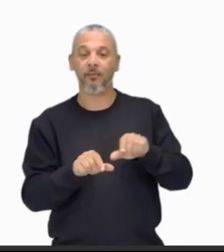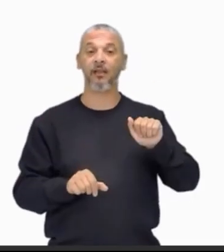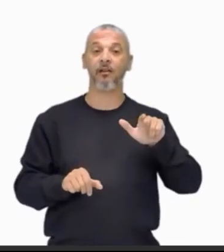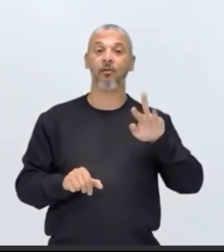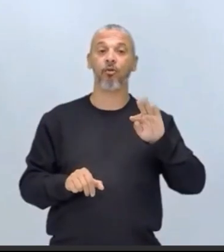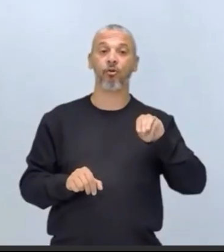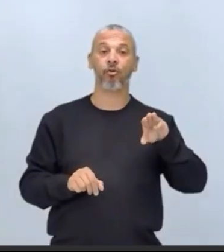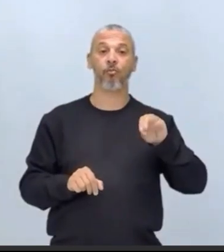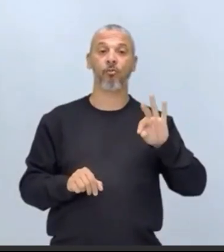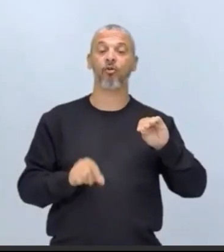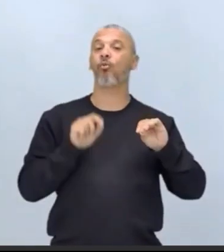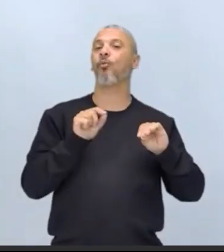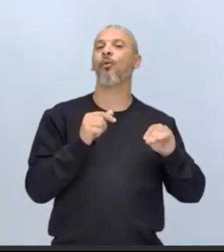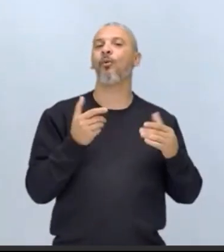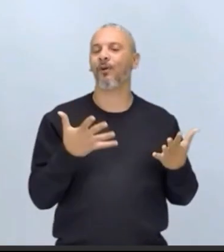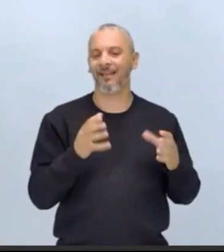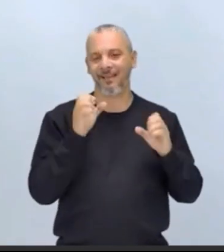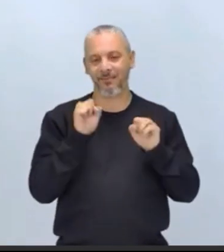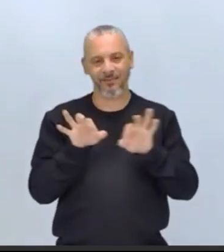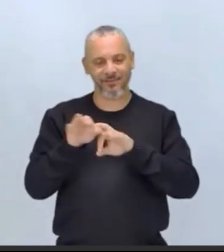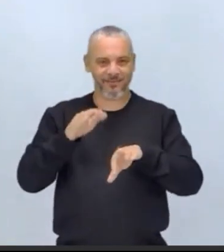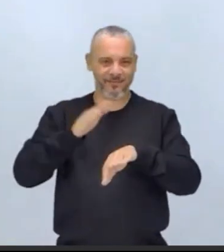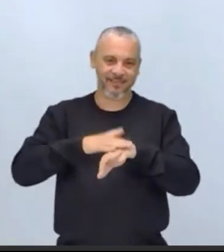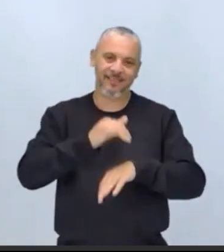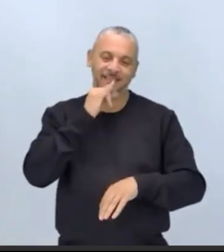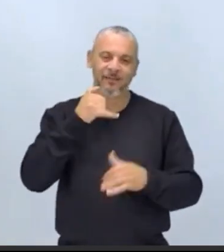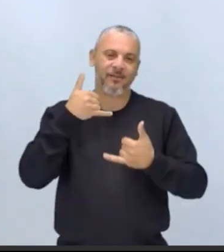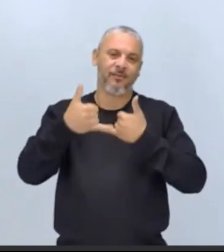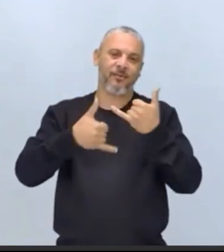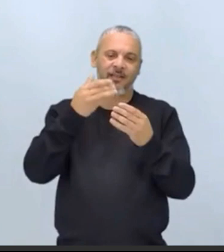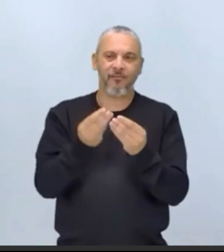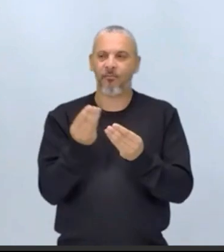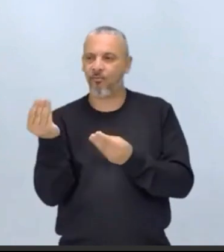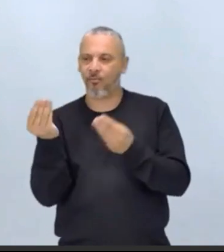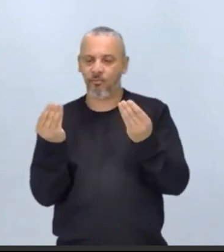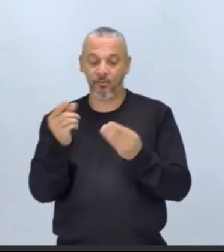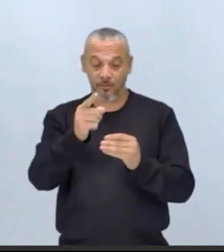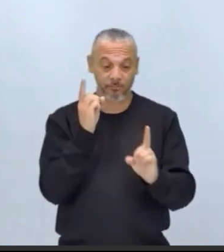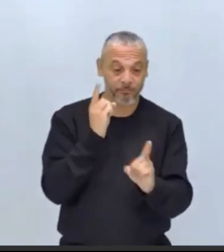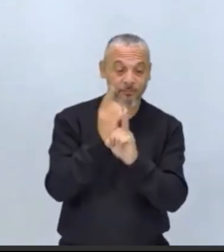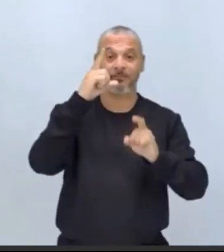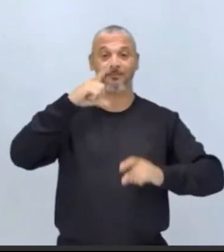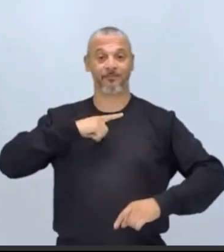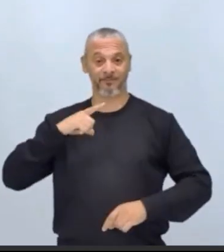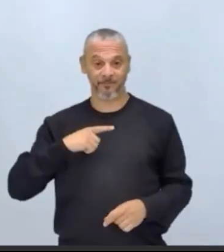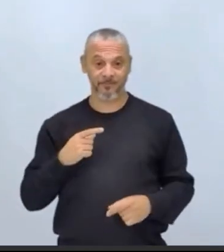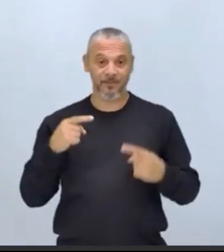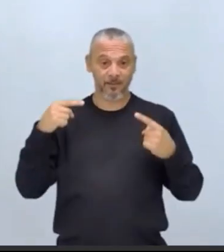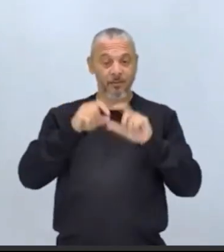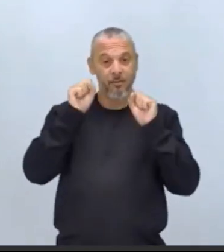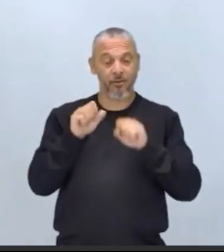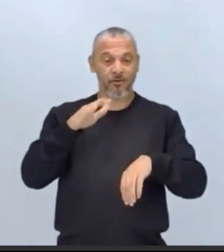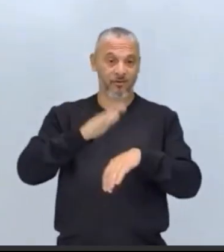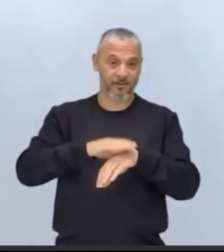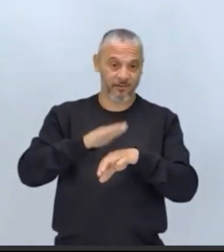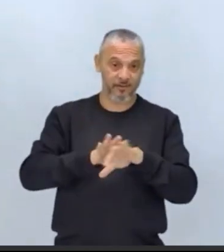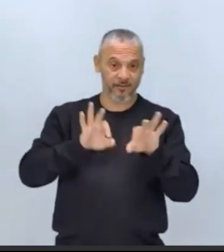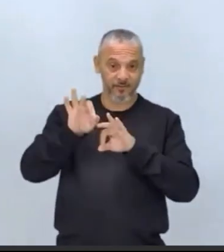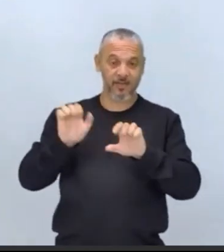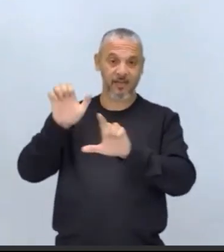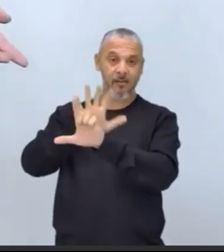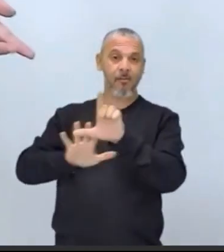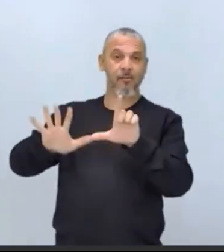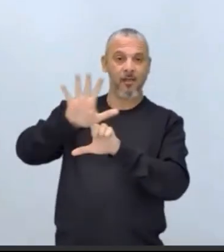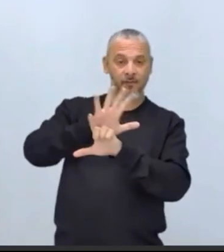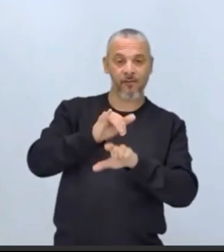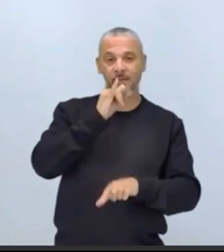autômato em si. E nós podemos fazer, por exemplo, um jogo com cartões que eles fazem essa identificação. Esse jogo, inclusive, ele pode ser feito em uma